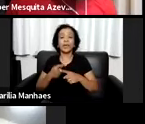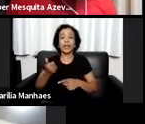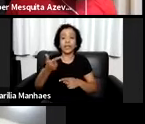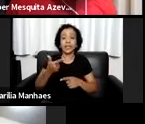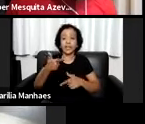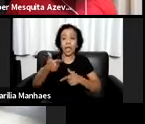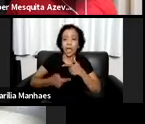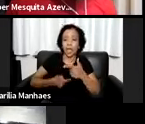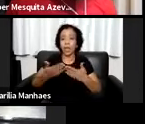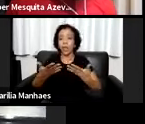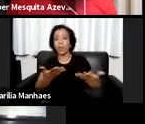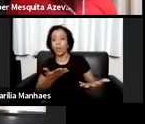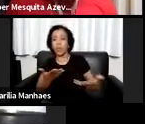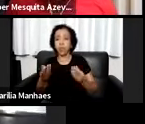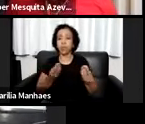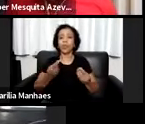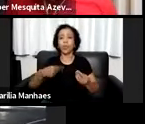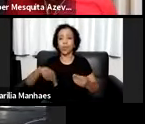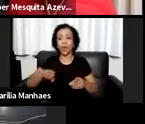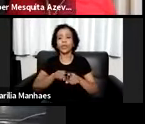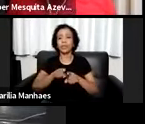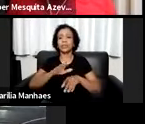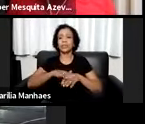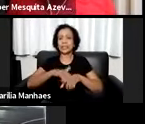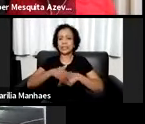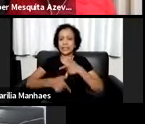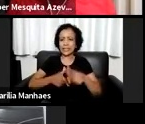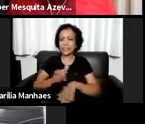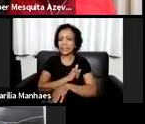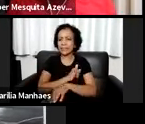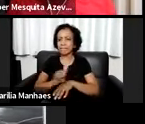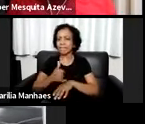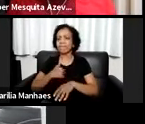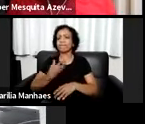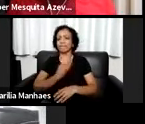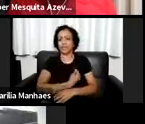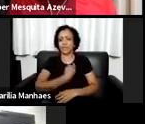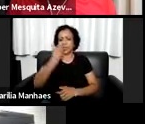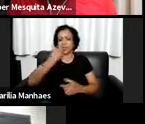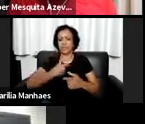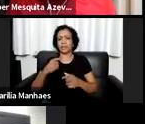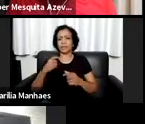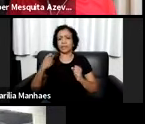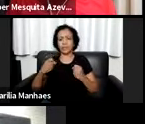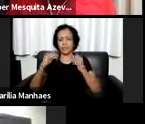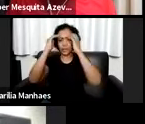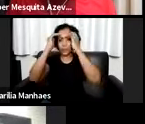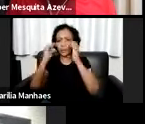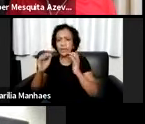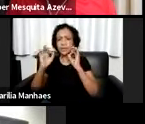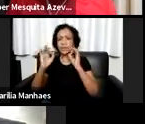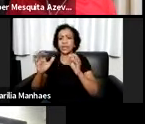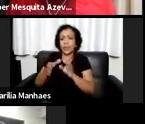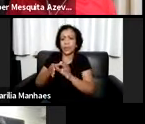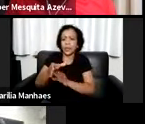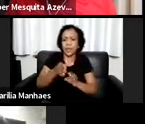alcance e nós precisamos fazer aquilo que está ao nosso alcance, seguindo todas as orientações